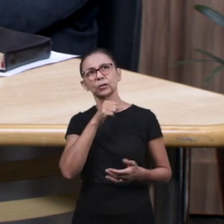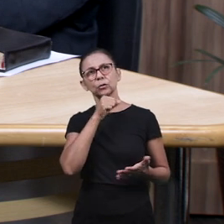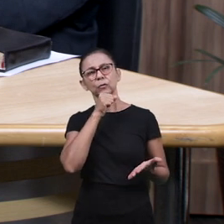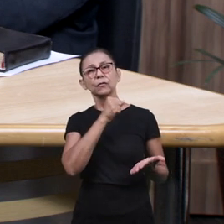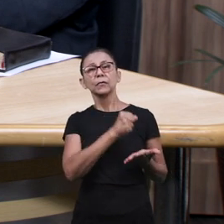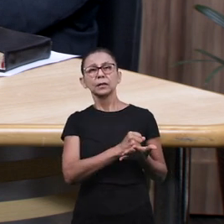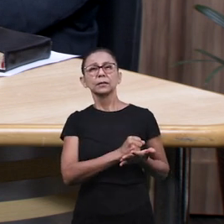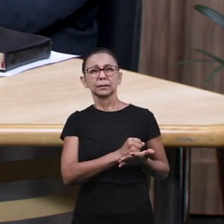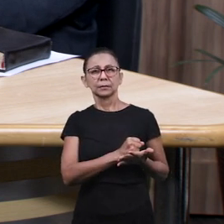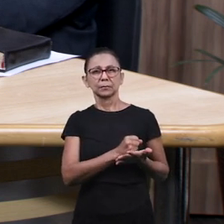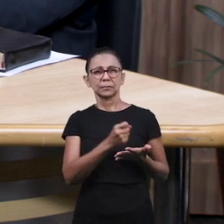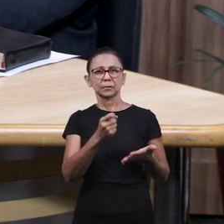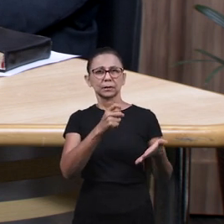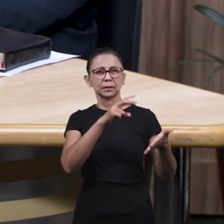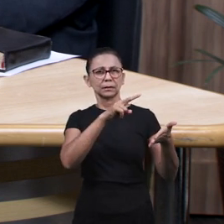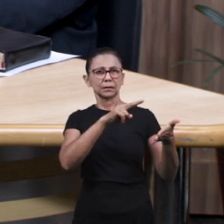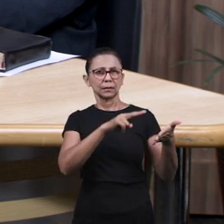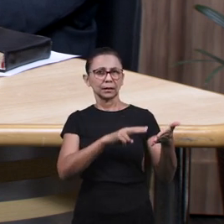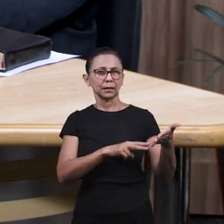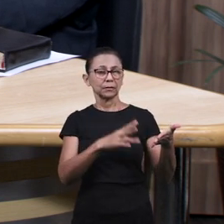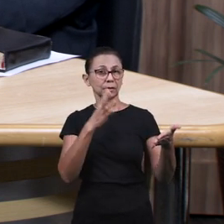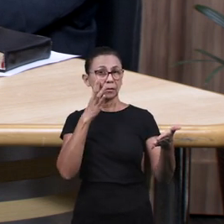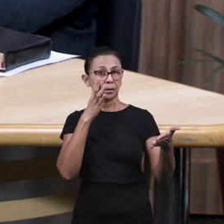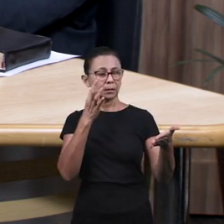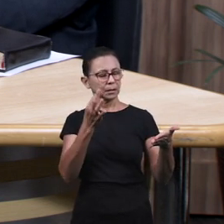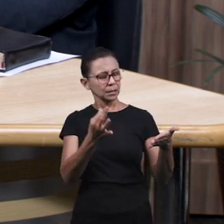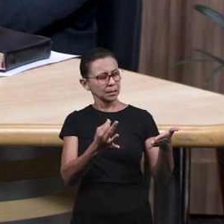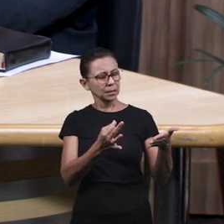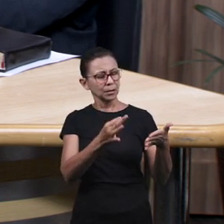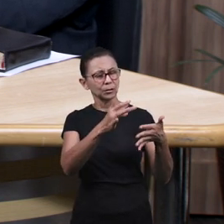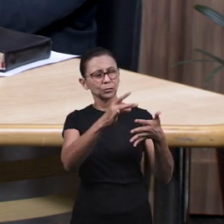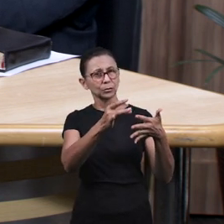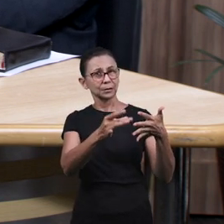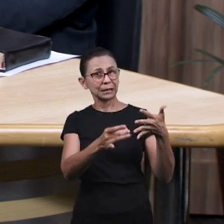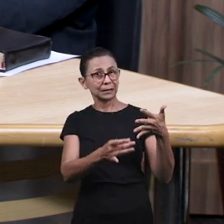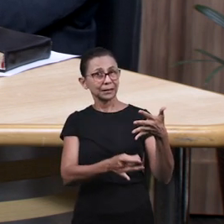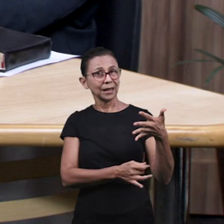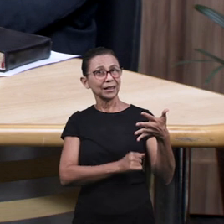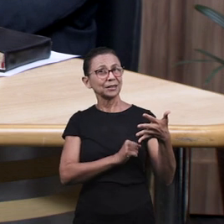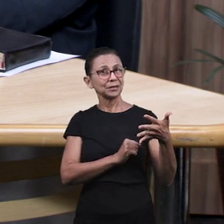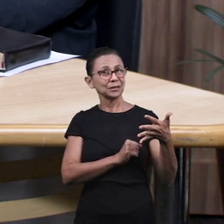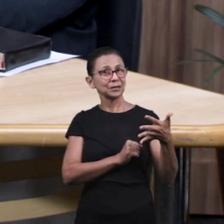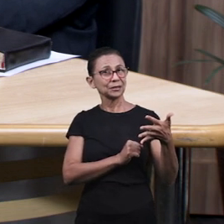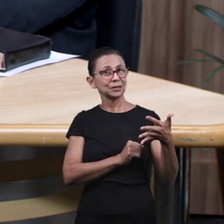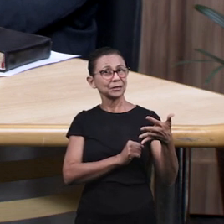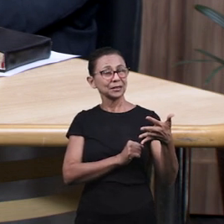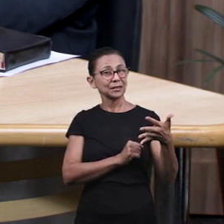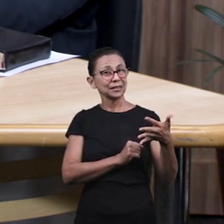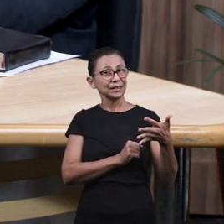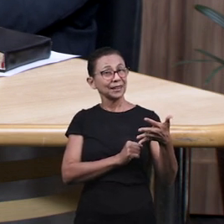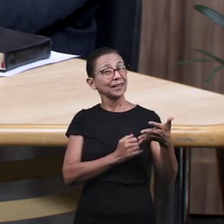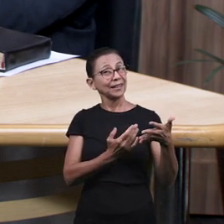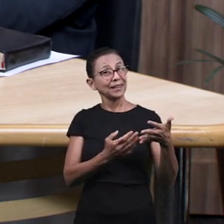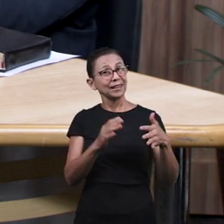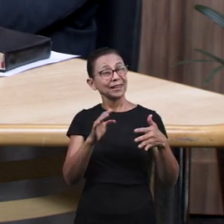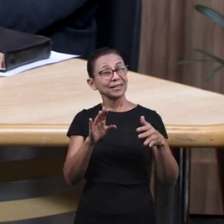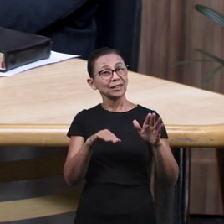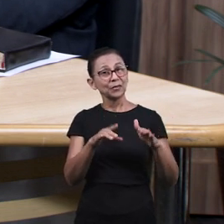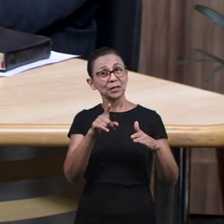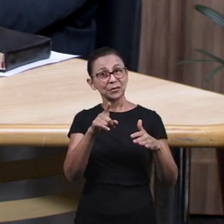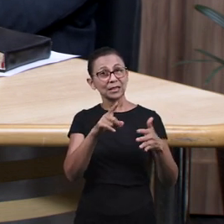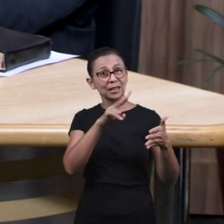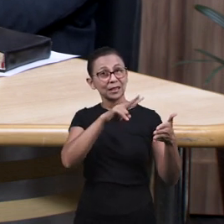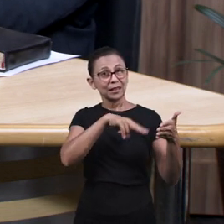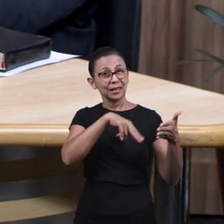leitura assim mais sem atenção do Velho Testamento, é capaz de você ler o Velho Testamento e não enxergar o Espírito Santo